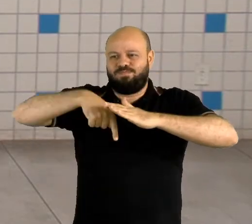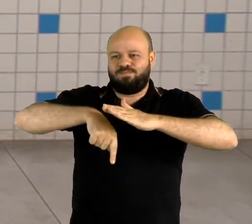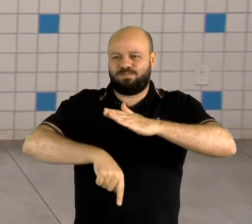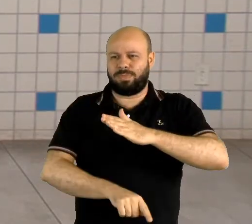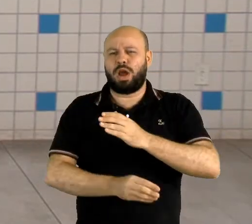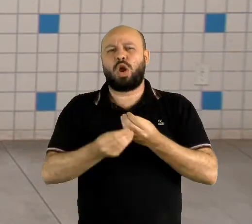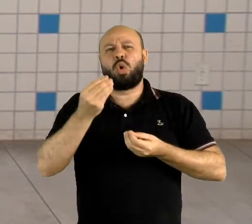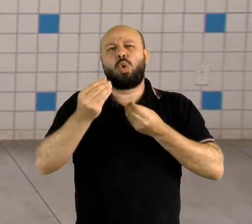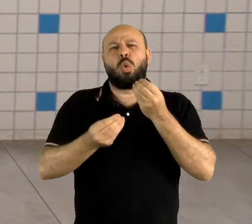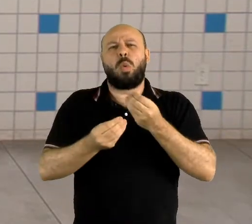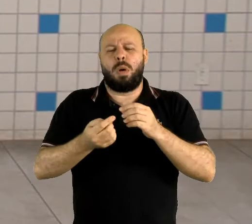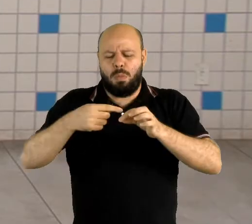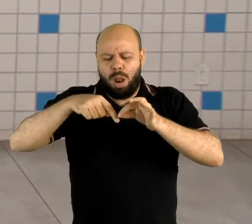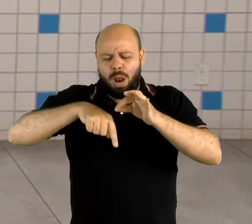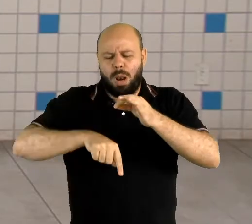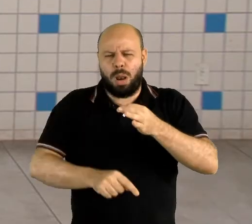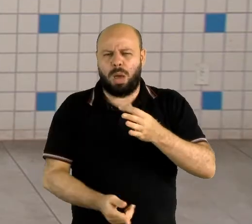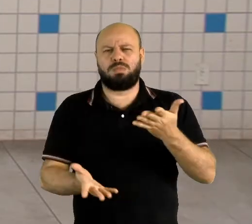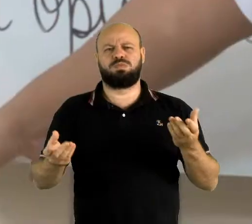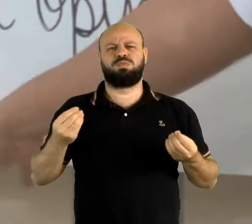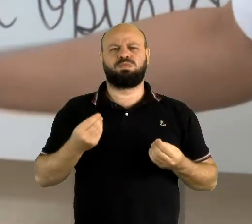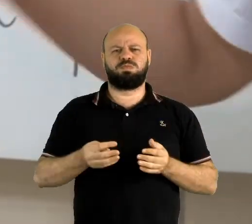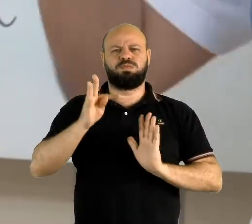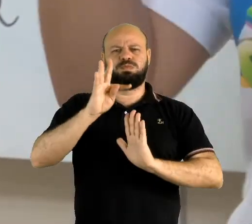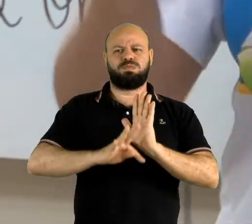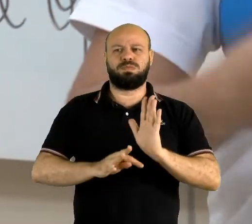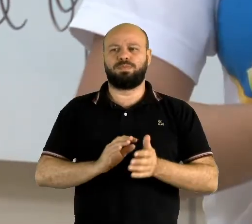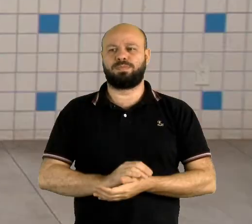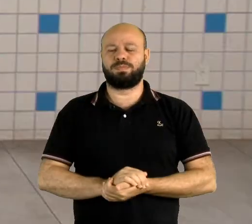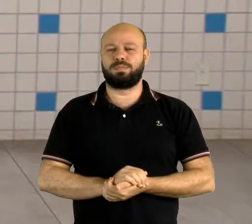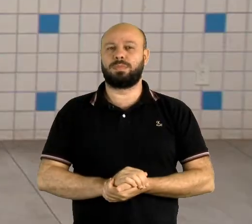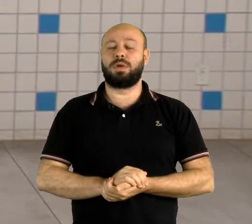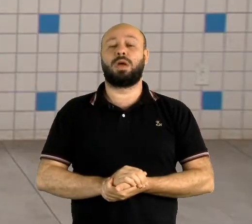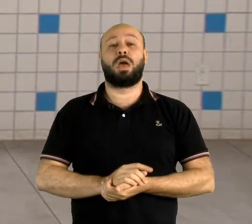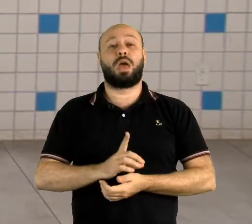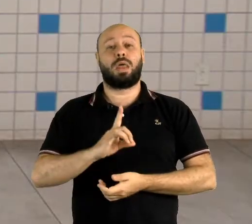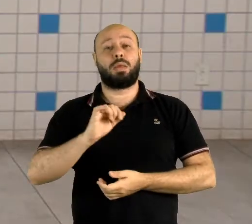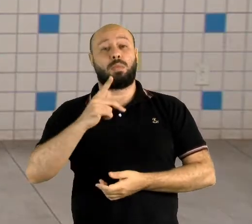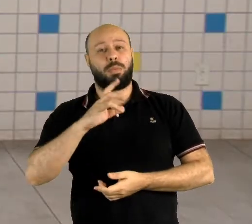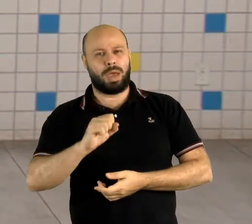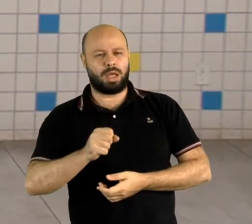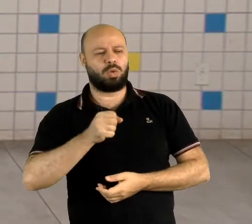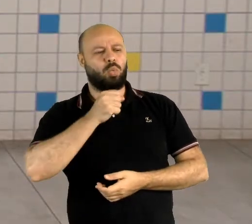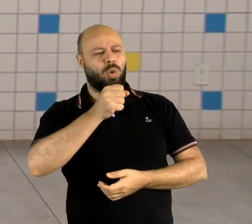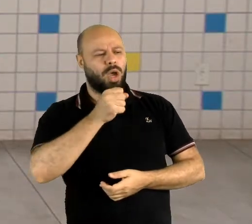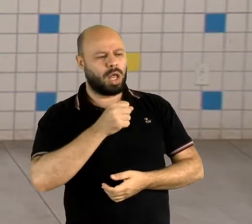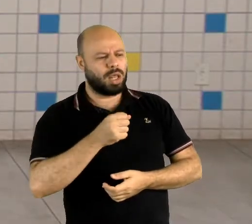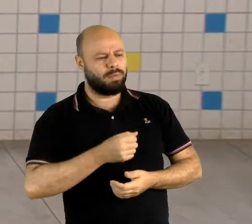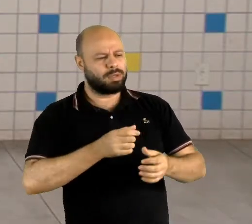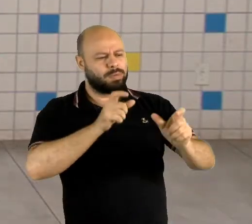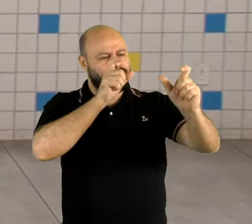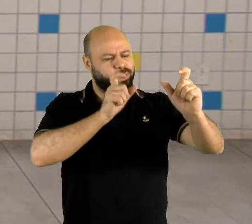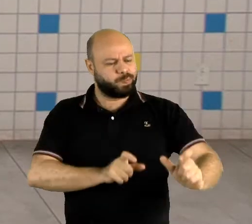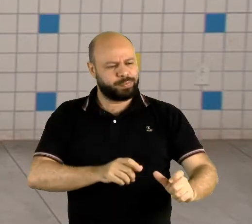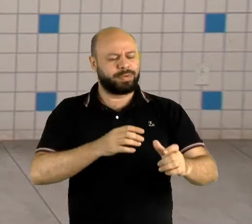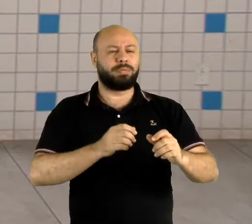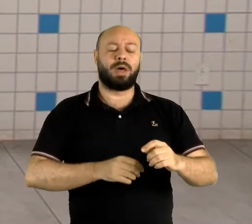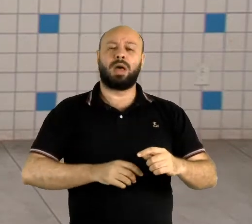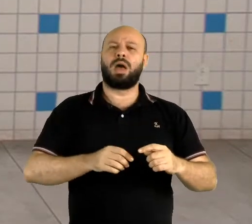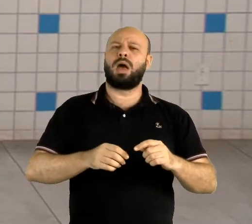irão aprofundar esse texto? Com depoimentos, entrevistas, gráficos,